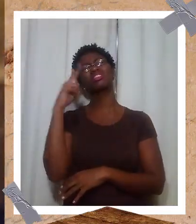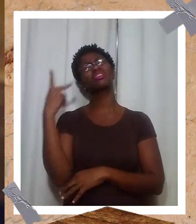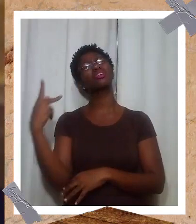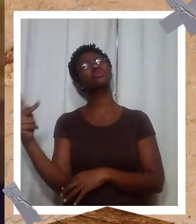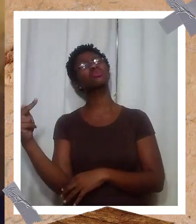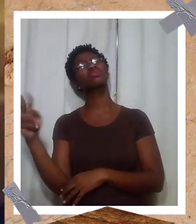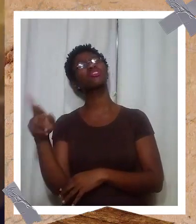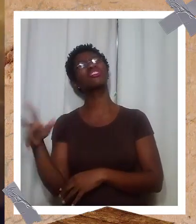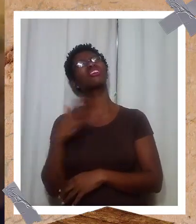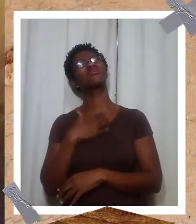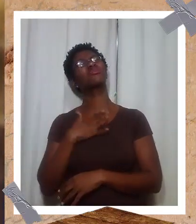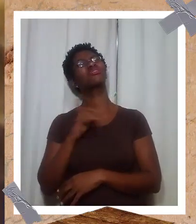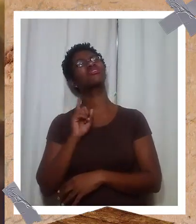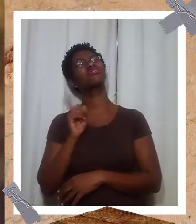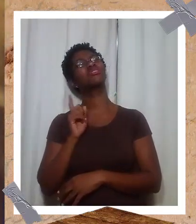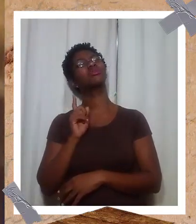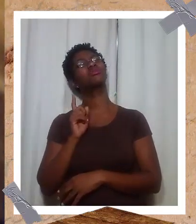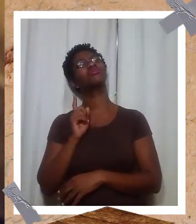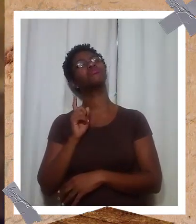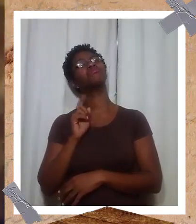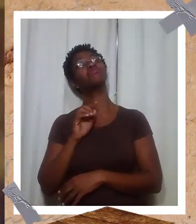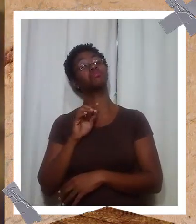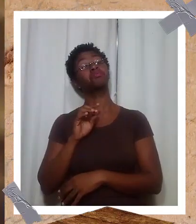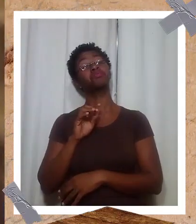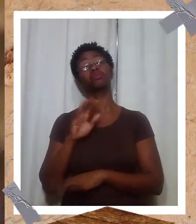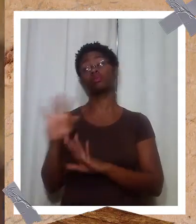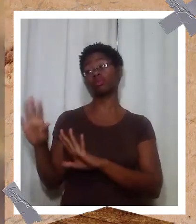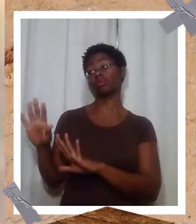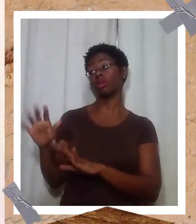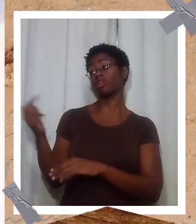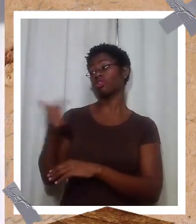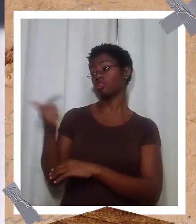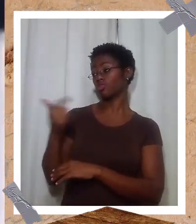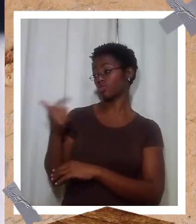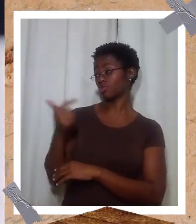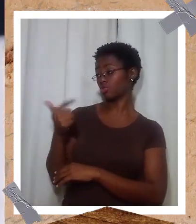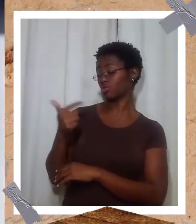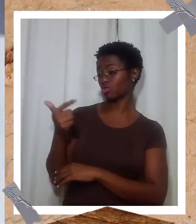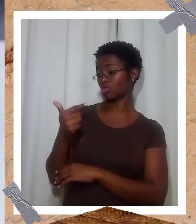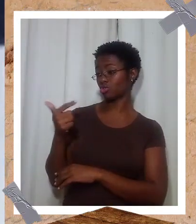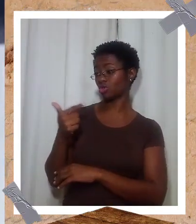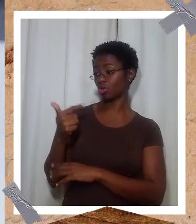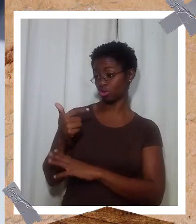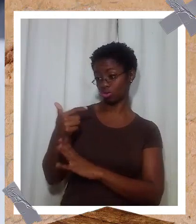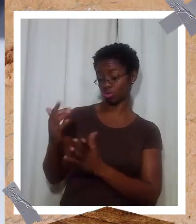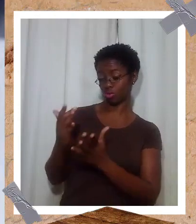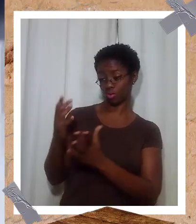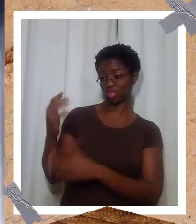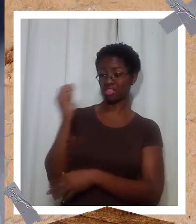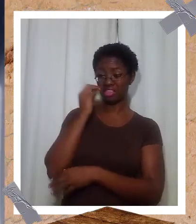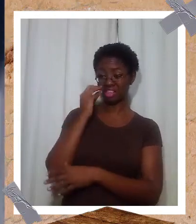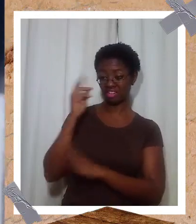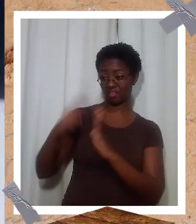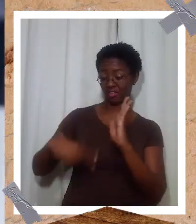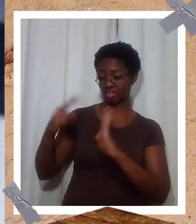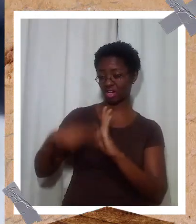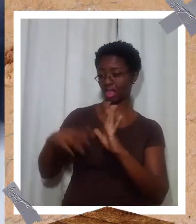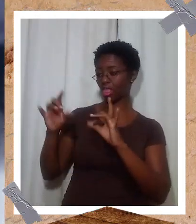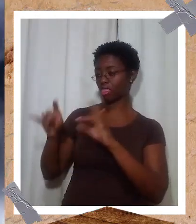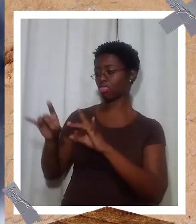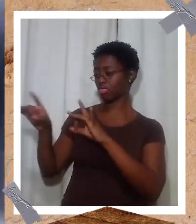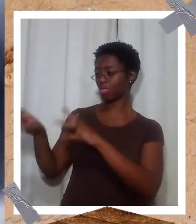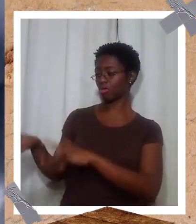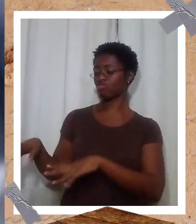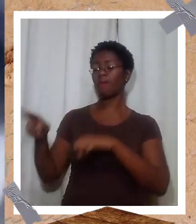Entre a primeira e a segunda experiência de leitura do teu livro de estreia, abandonei Belfort Roxo com uma mão na frente e outra atrás e um burê no